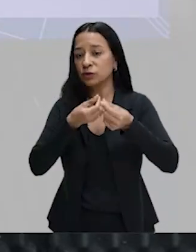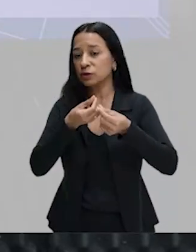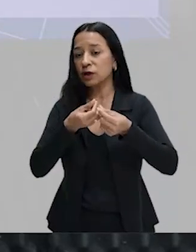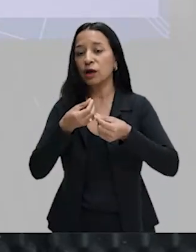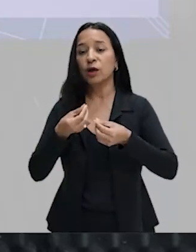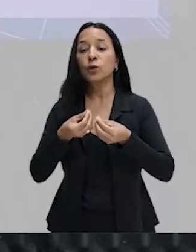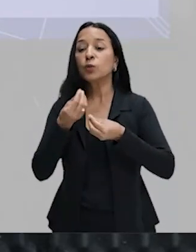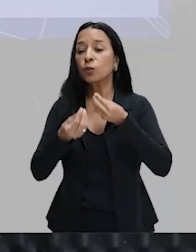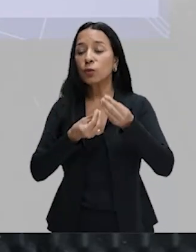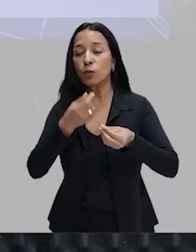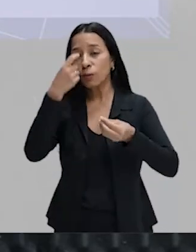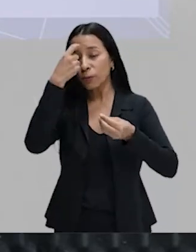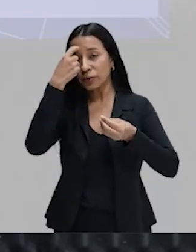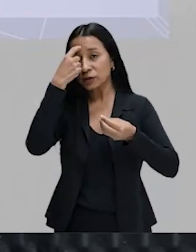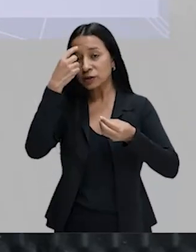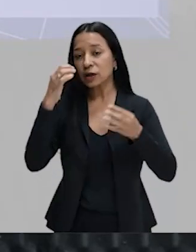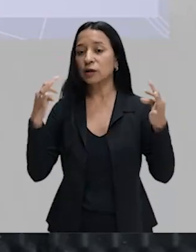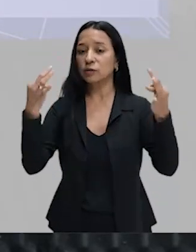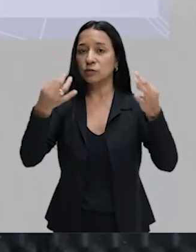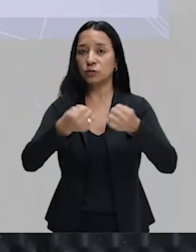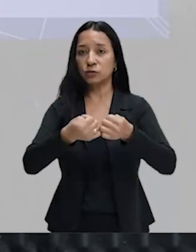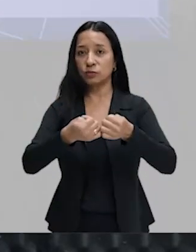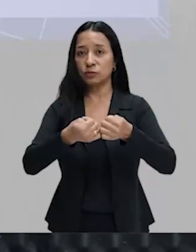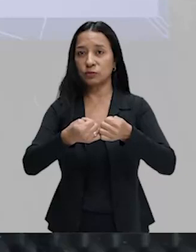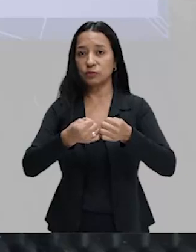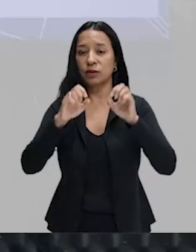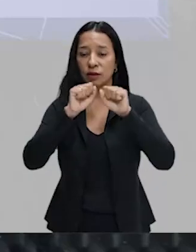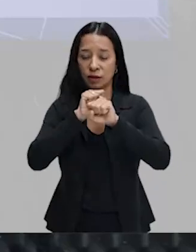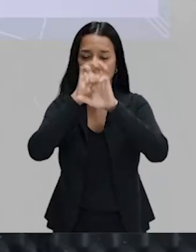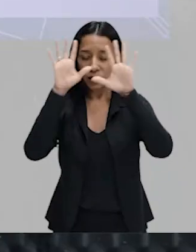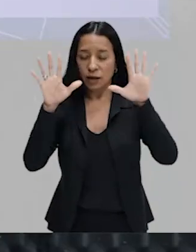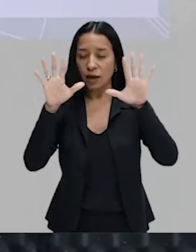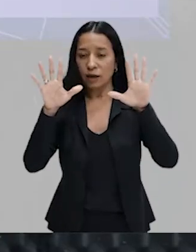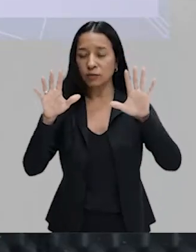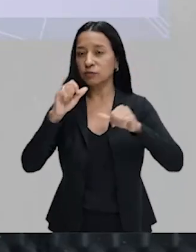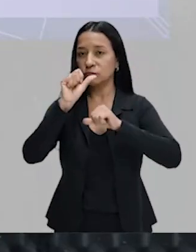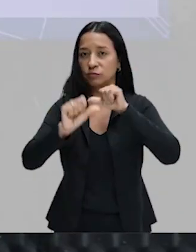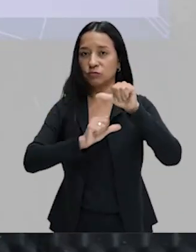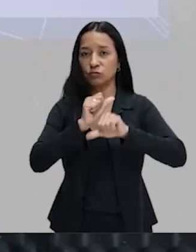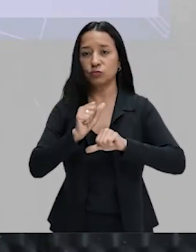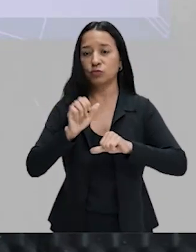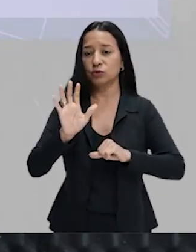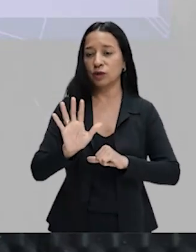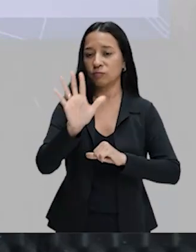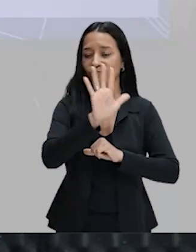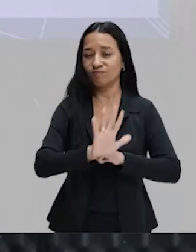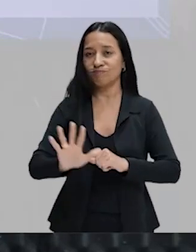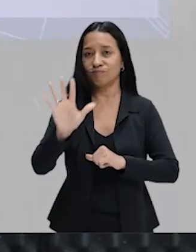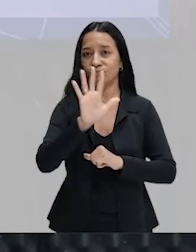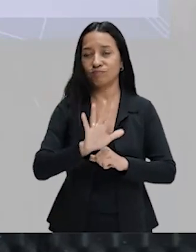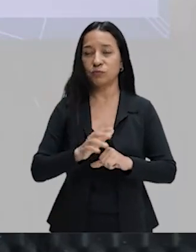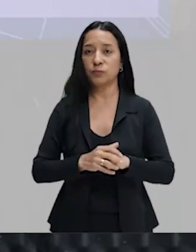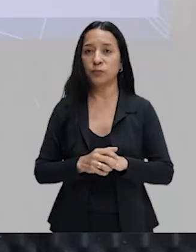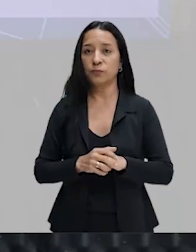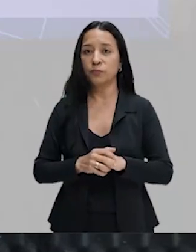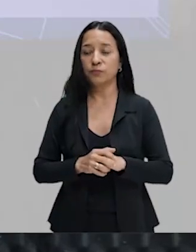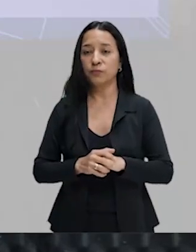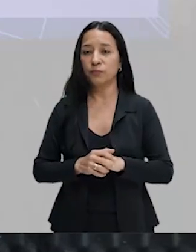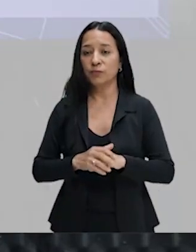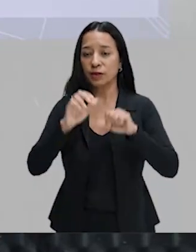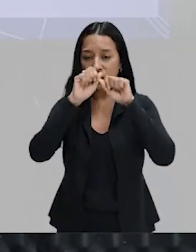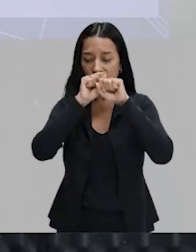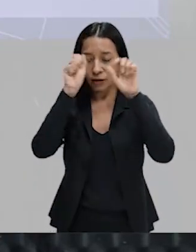de pensar de todo mundo e, obviamente, muda o cenário. Claro que o romantismo